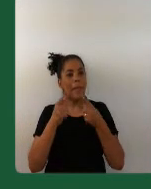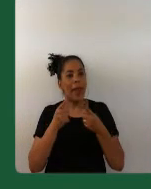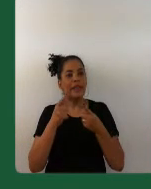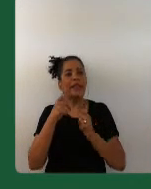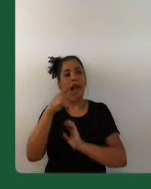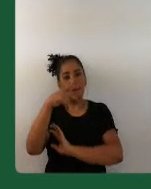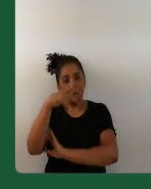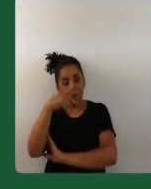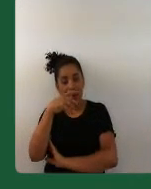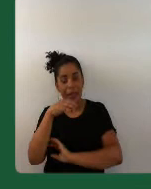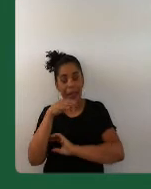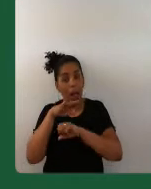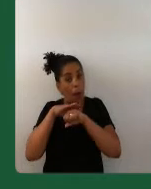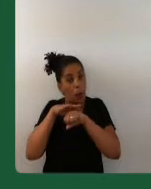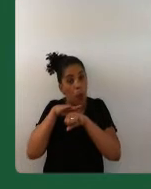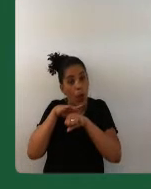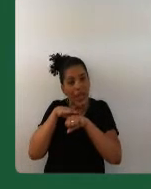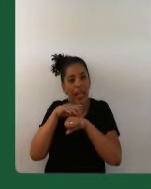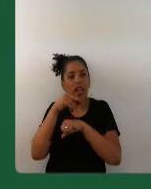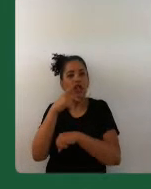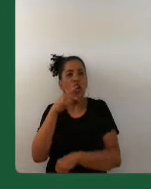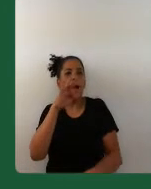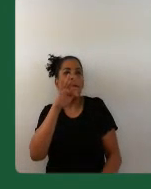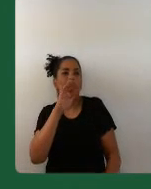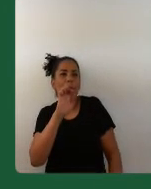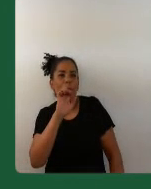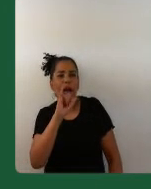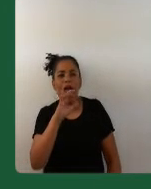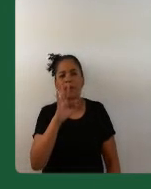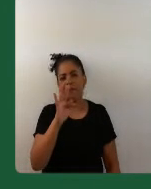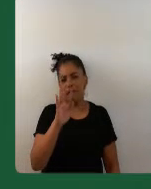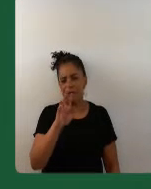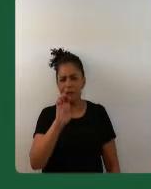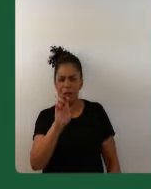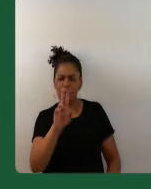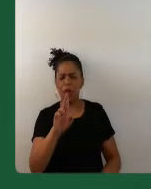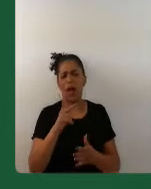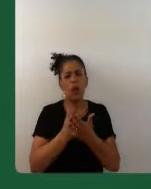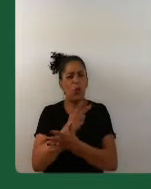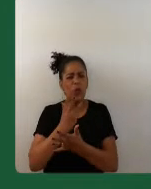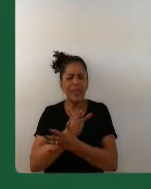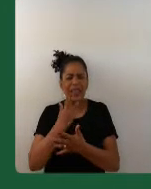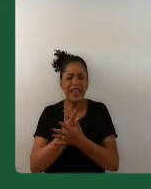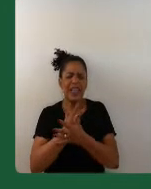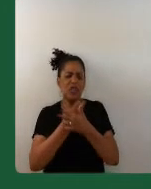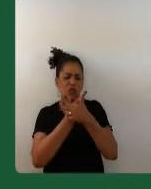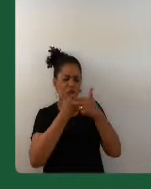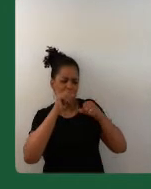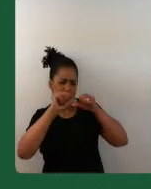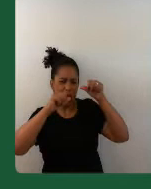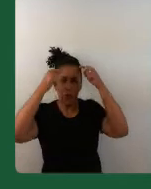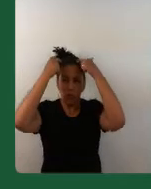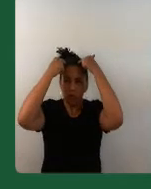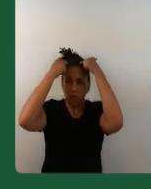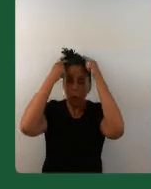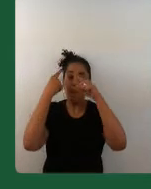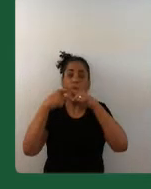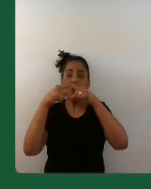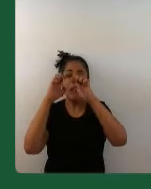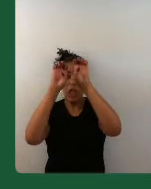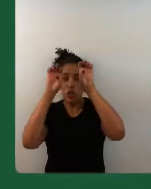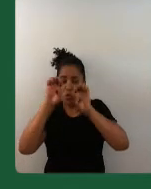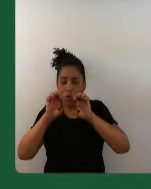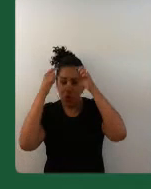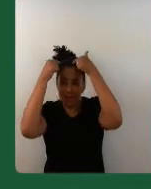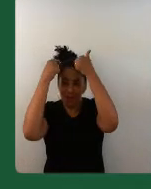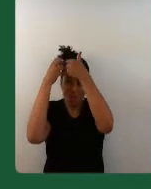craniosinostose complexa. O que isso quer dizer? Inúmeras suturas estão fechadas. E aí, o cérebro